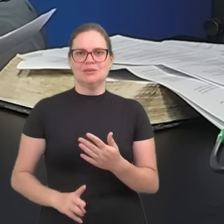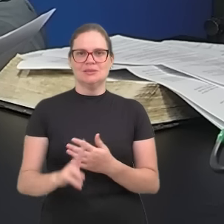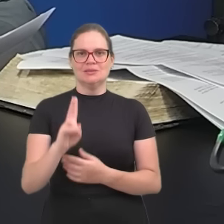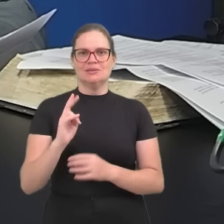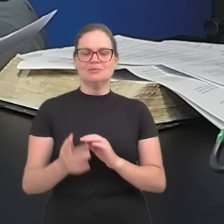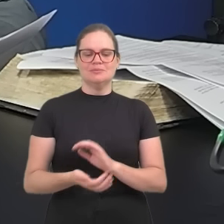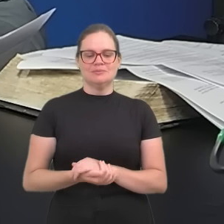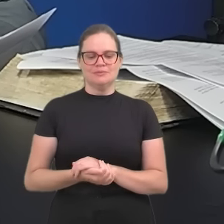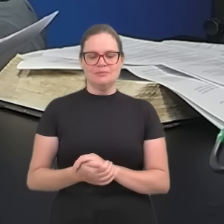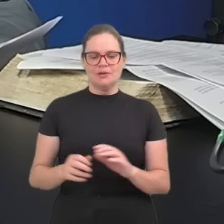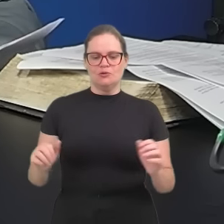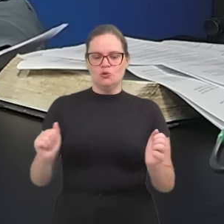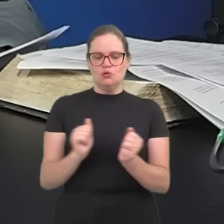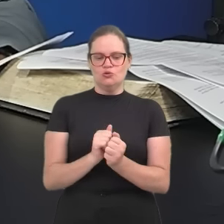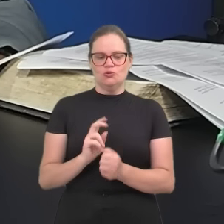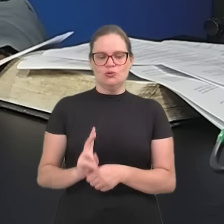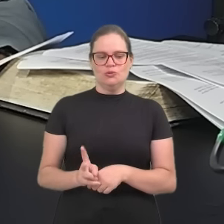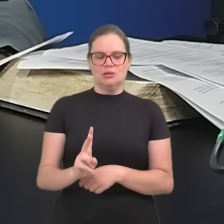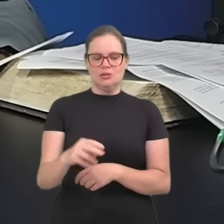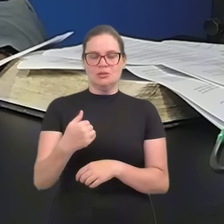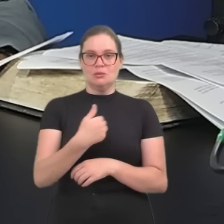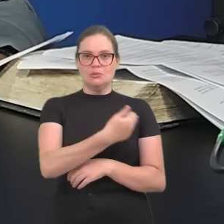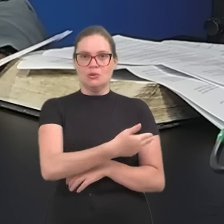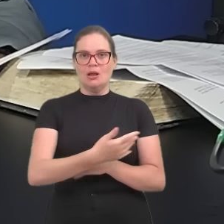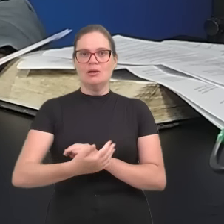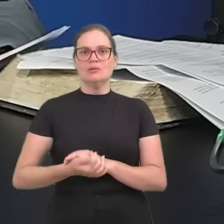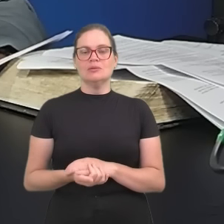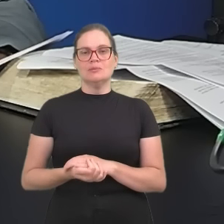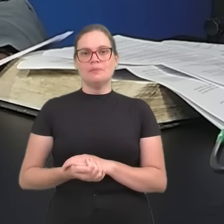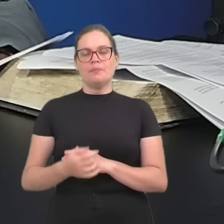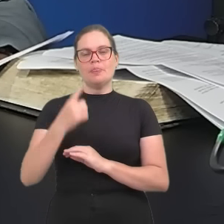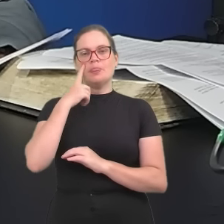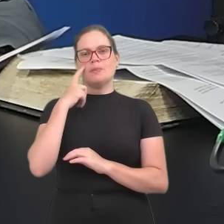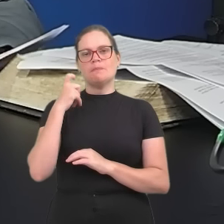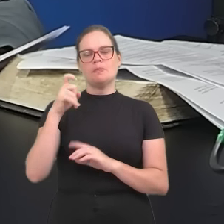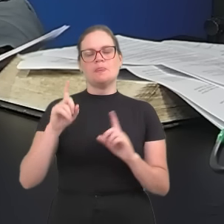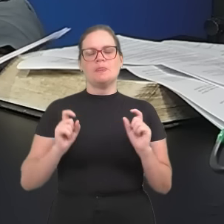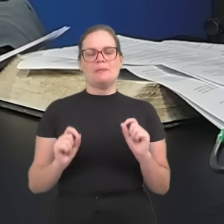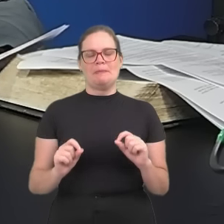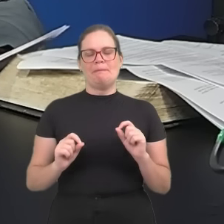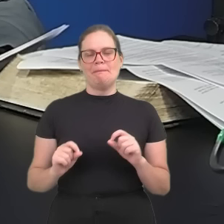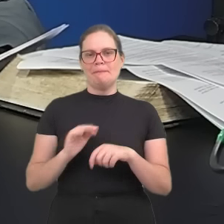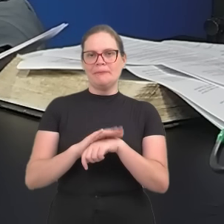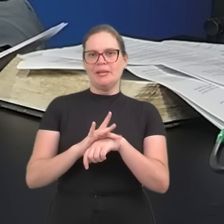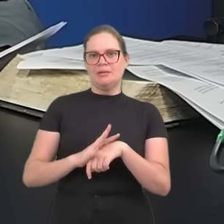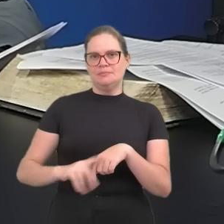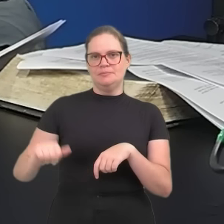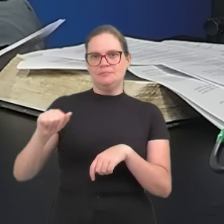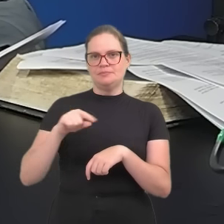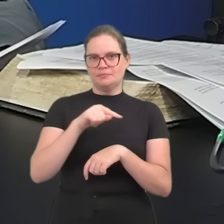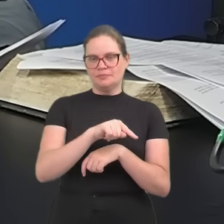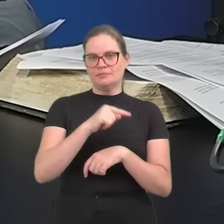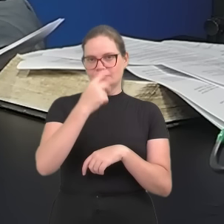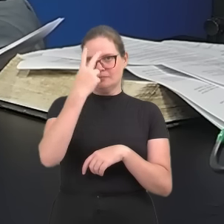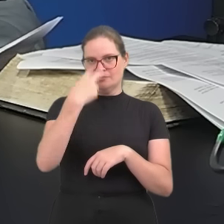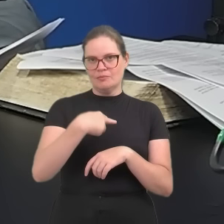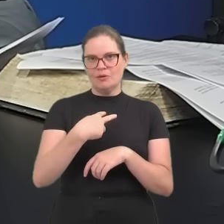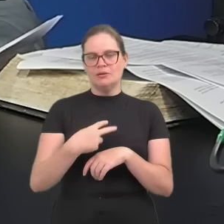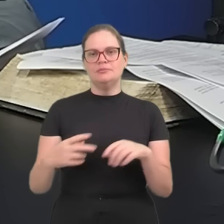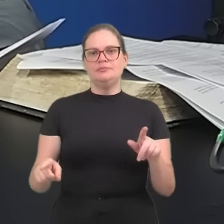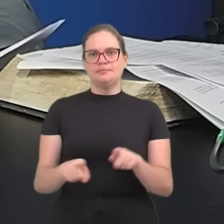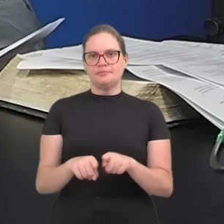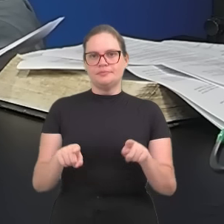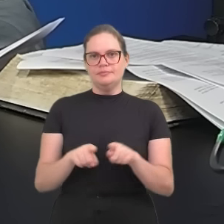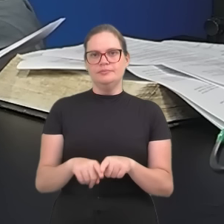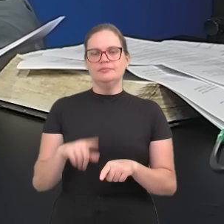abandonou. Ficou ao lado dele. Muito bom. E é interessante que a cura do cego de nascença também